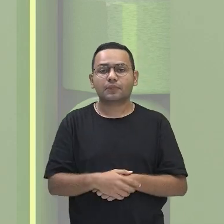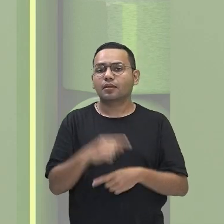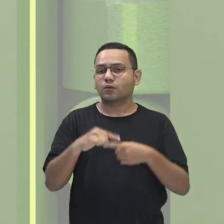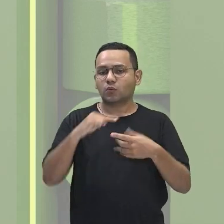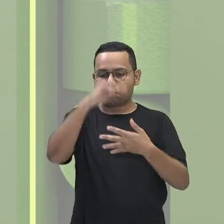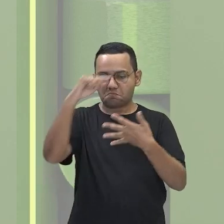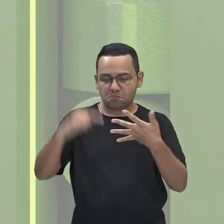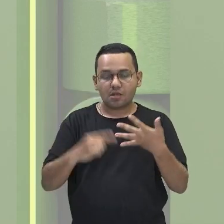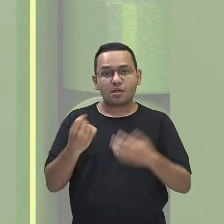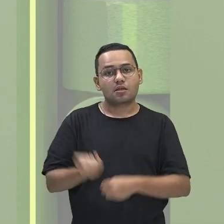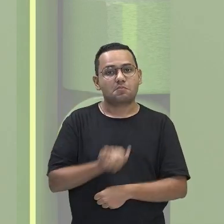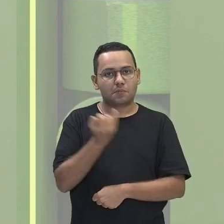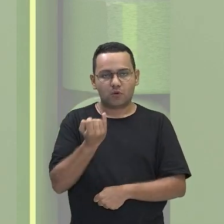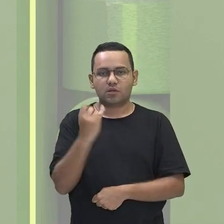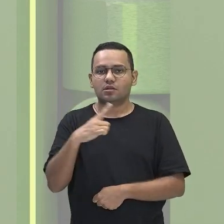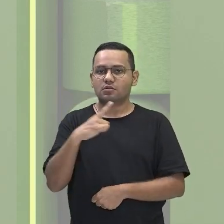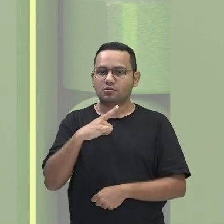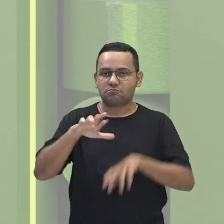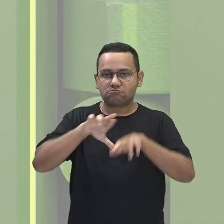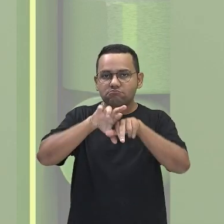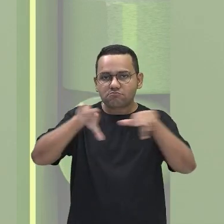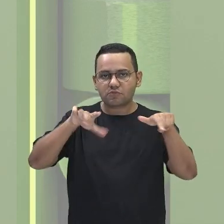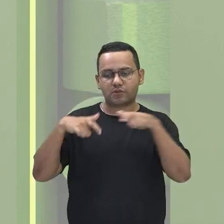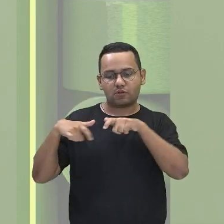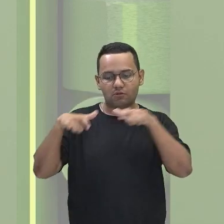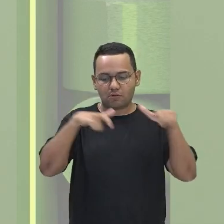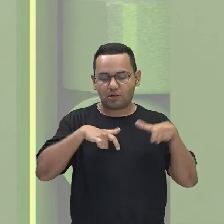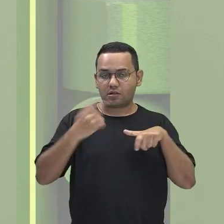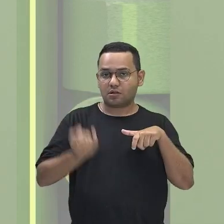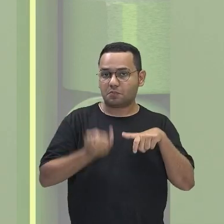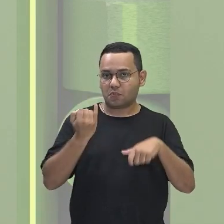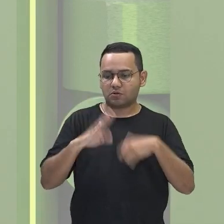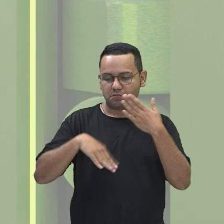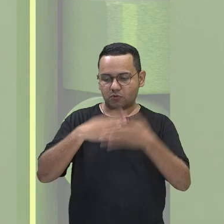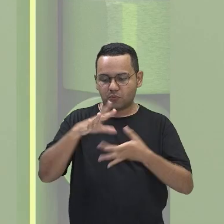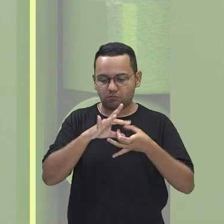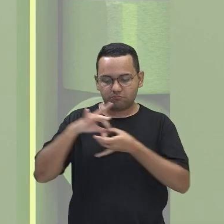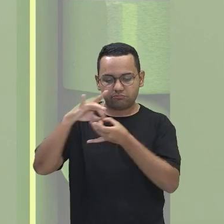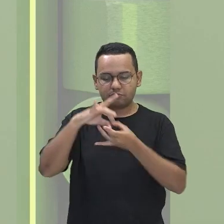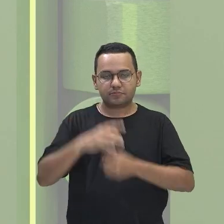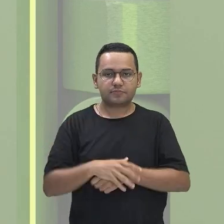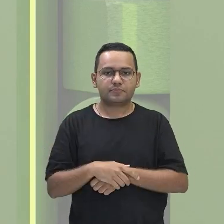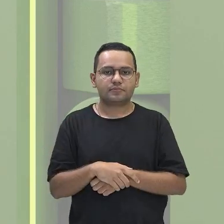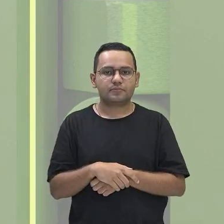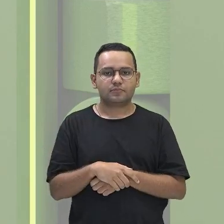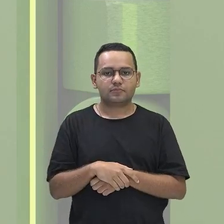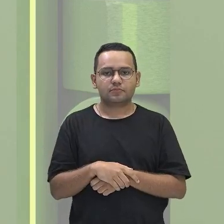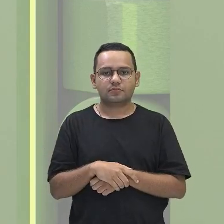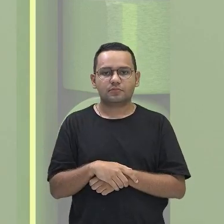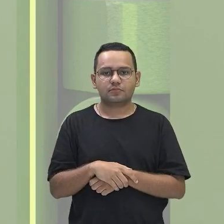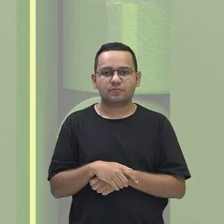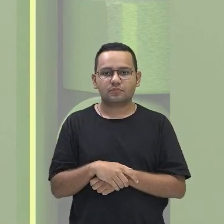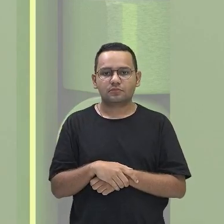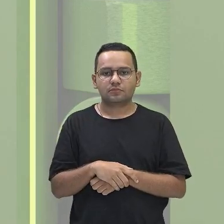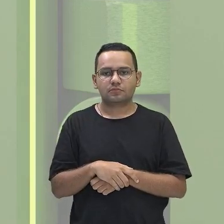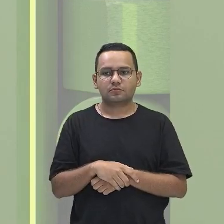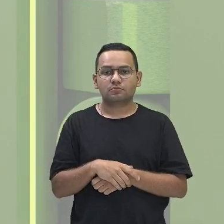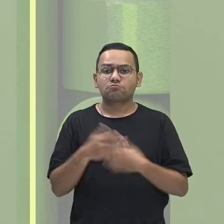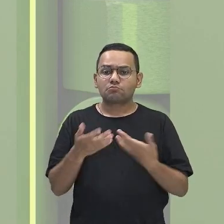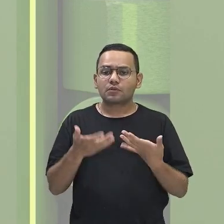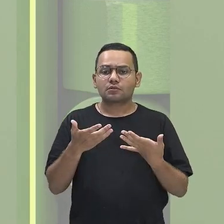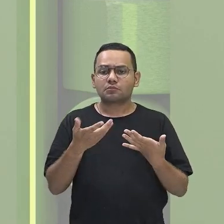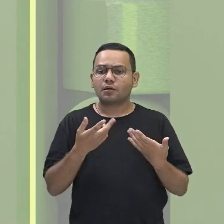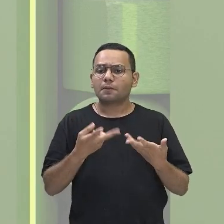né, que participa de diversos processos e que, de forma resumida, vai determinar se nós estaremos com a